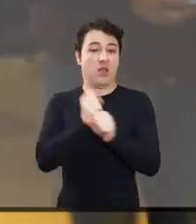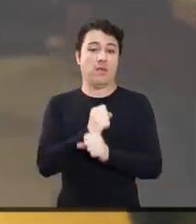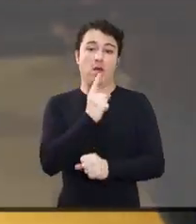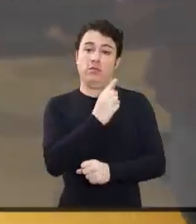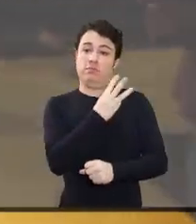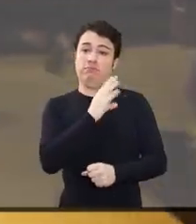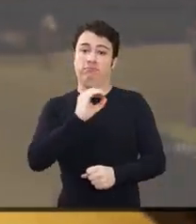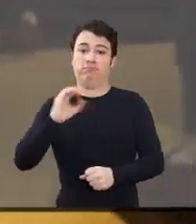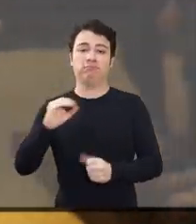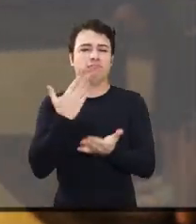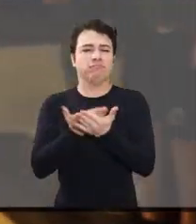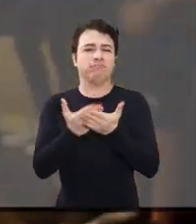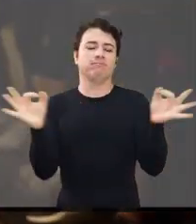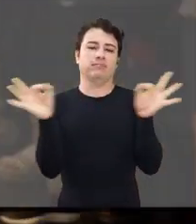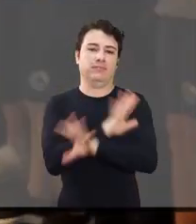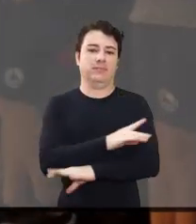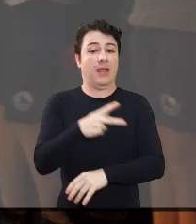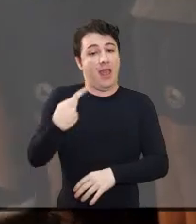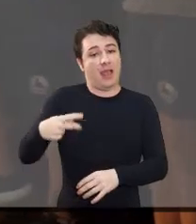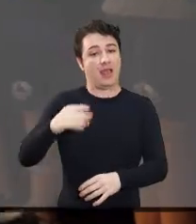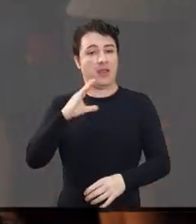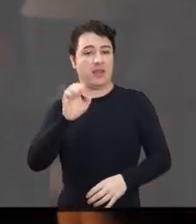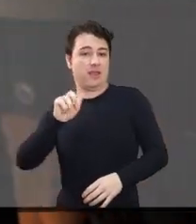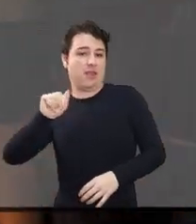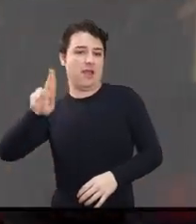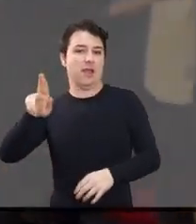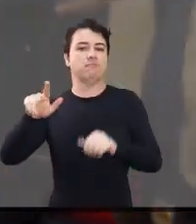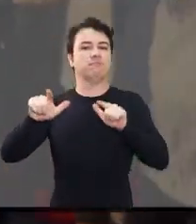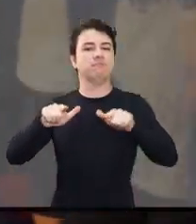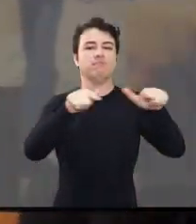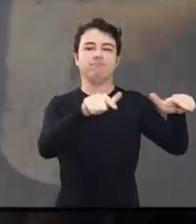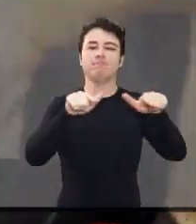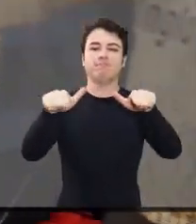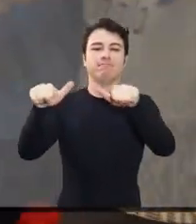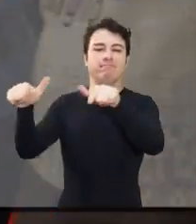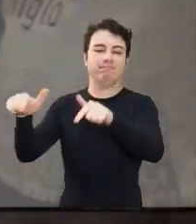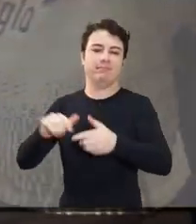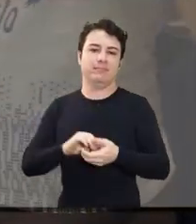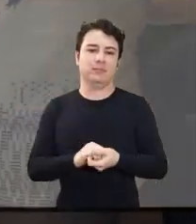formativo. Hoje estamos no CEA para mais uma formatura.